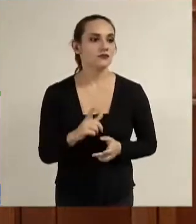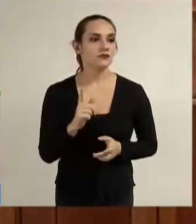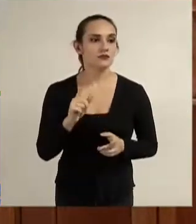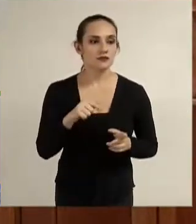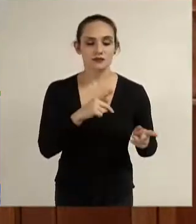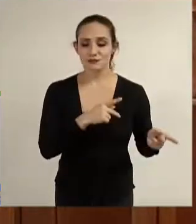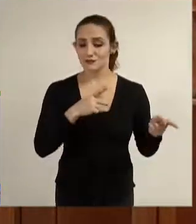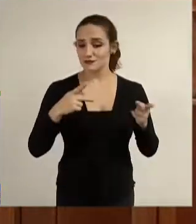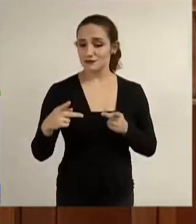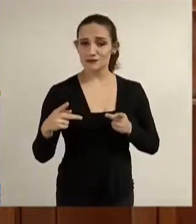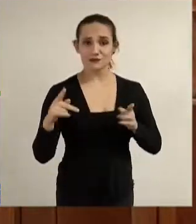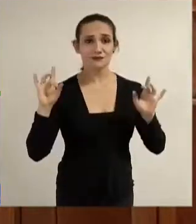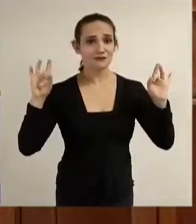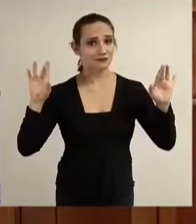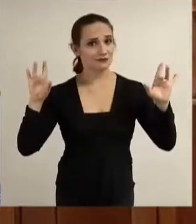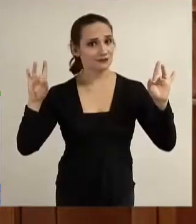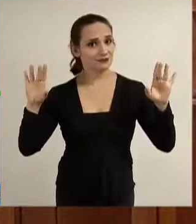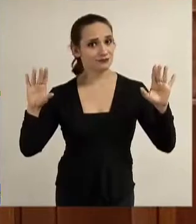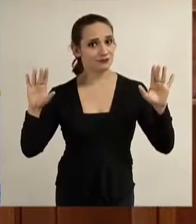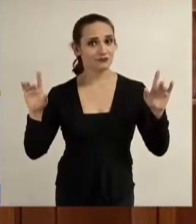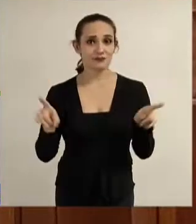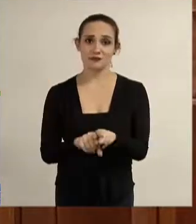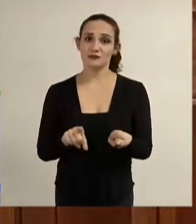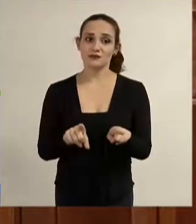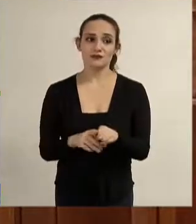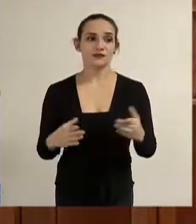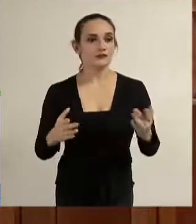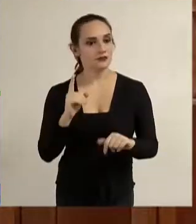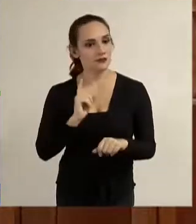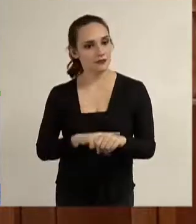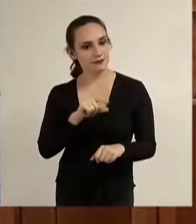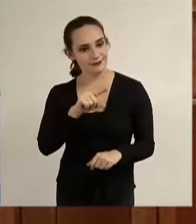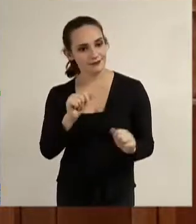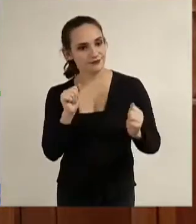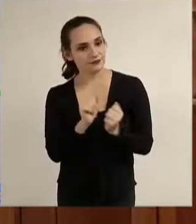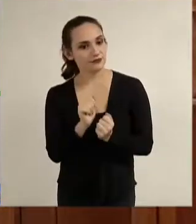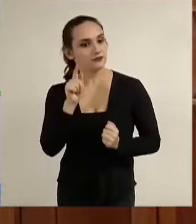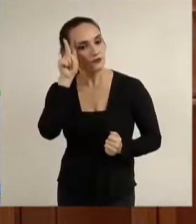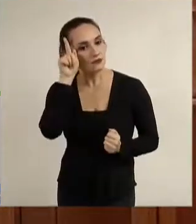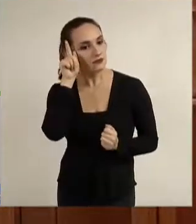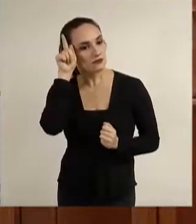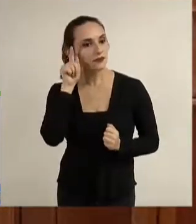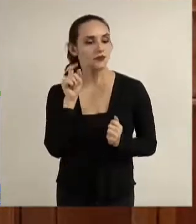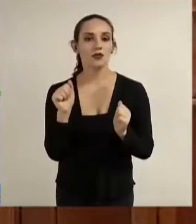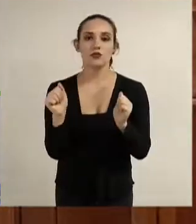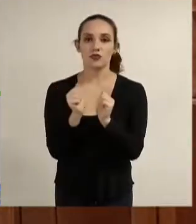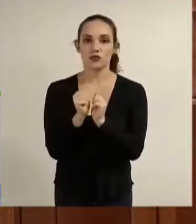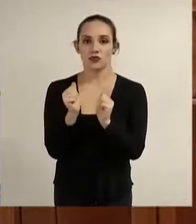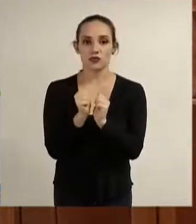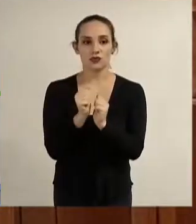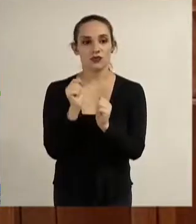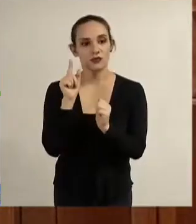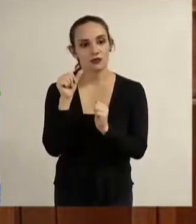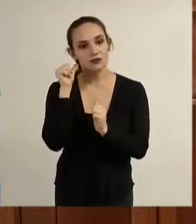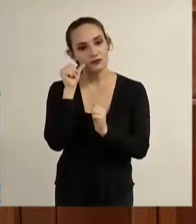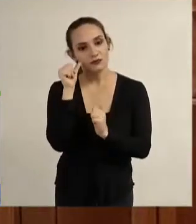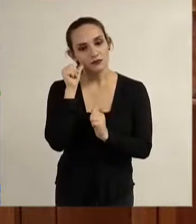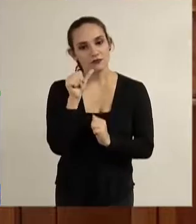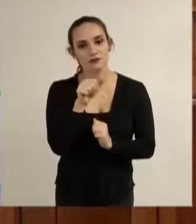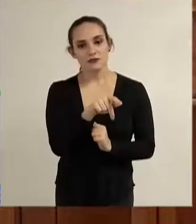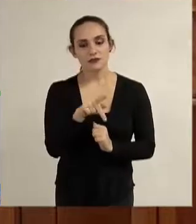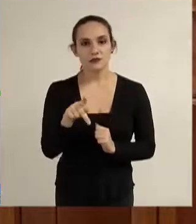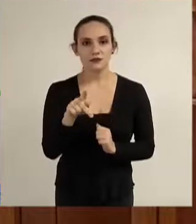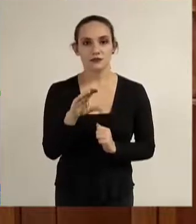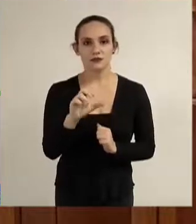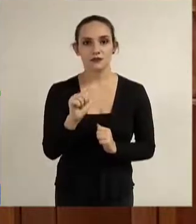visita de cortesia, ao mesmo tempo, o deputado Gerson, Vossa Excelência, que esteve conosco, acompanhada da presidente